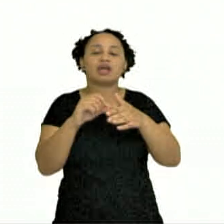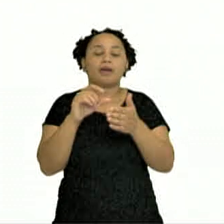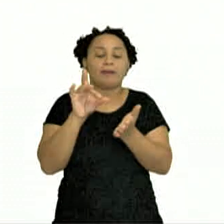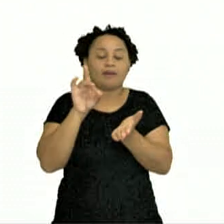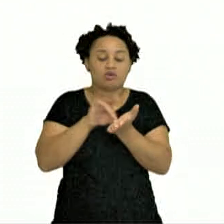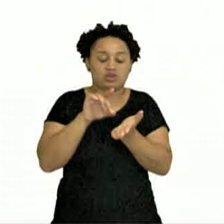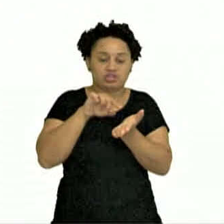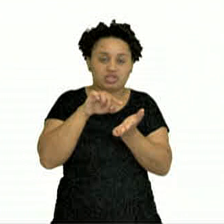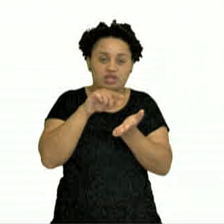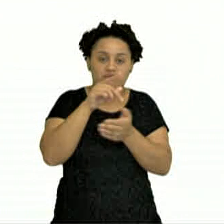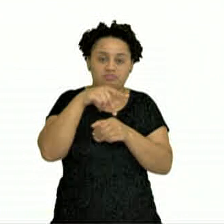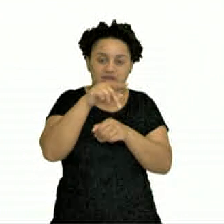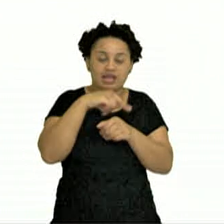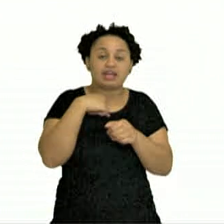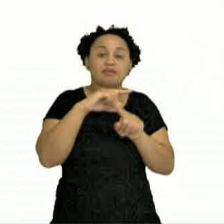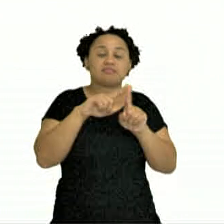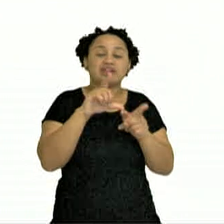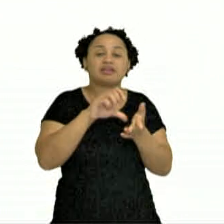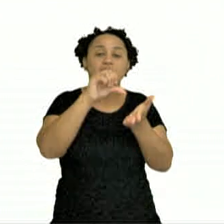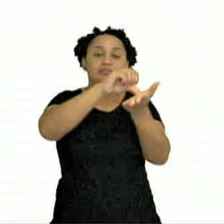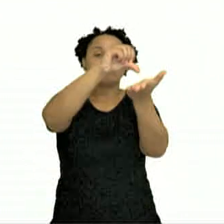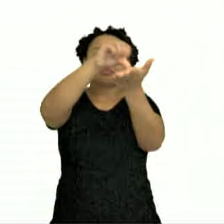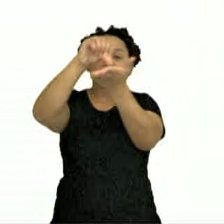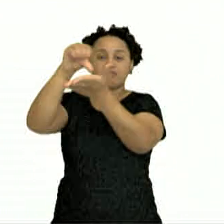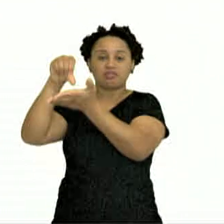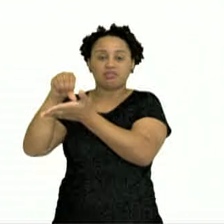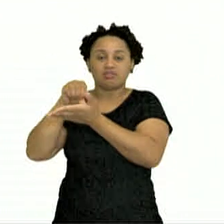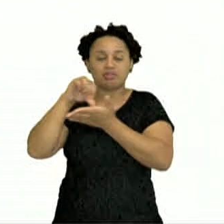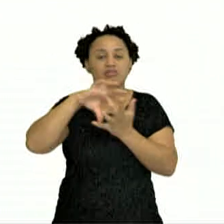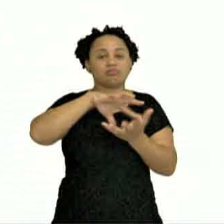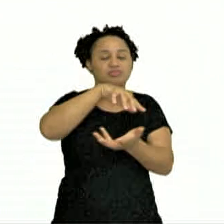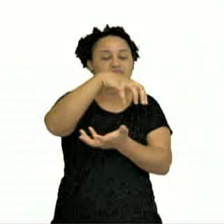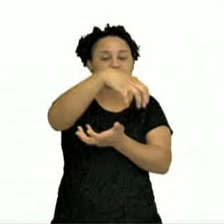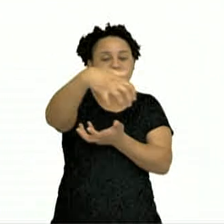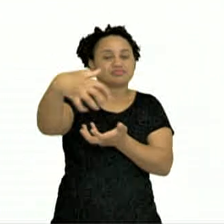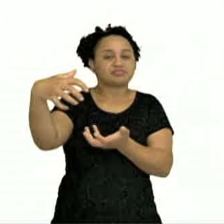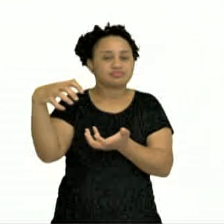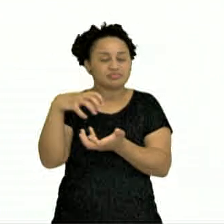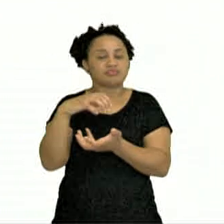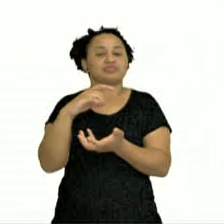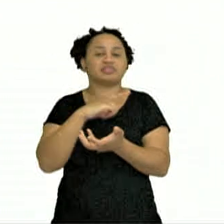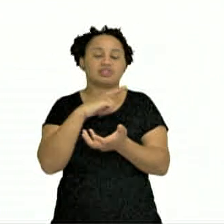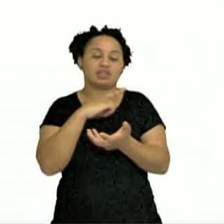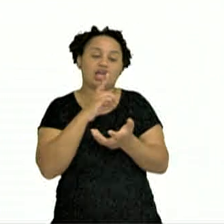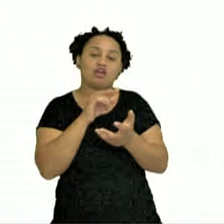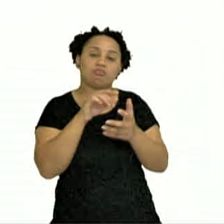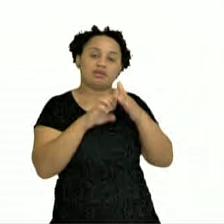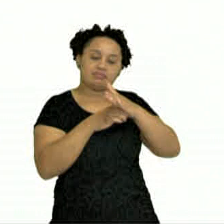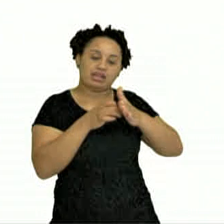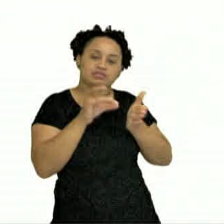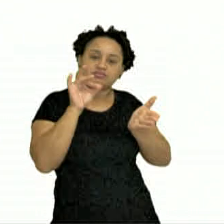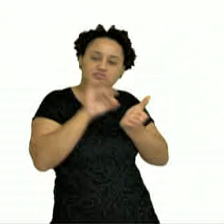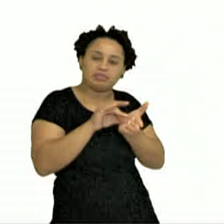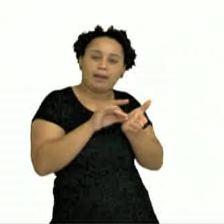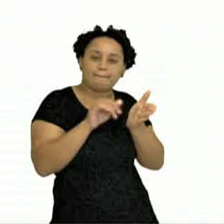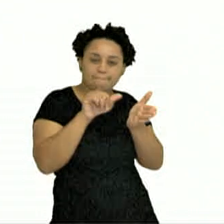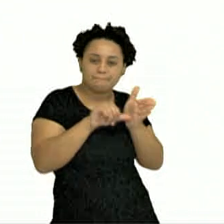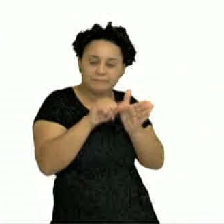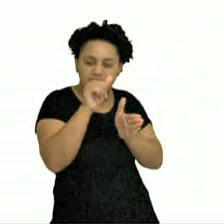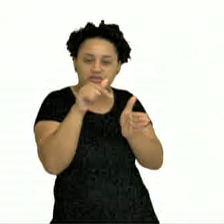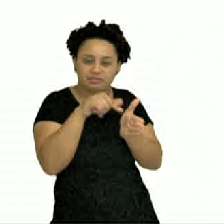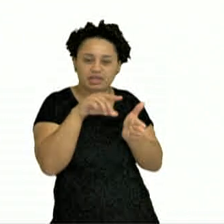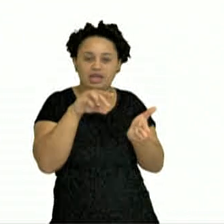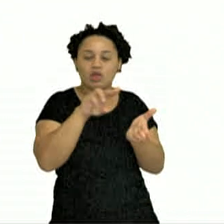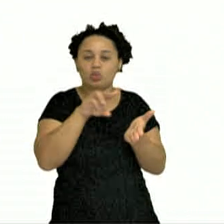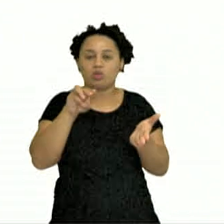estão estabelecidas em diferentes partes do território global, aonde elas dispõem de uma matriz e essa matriz é